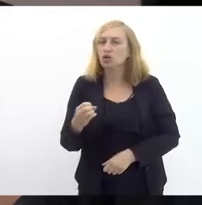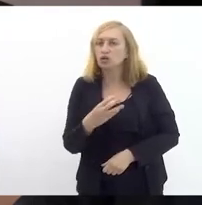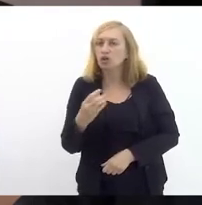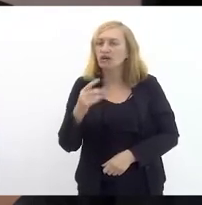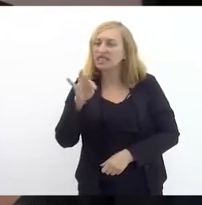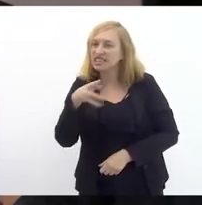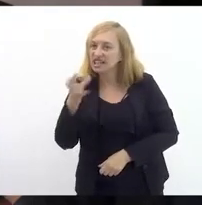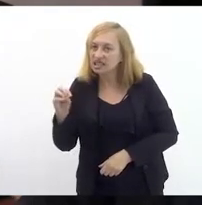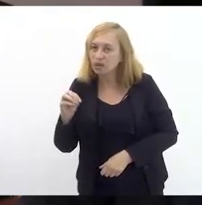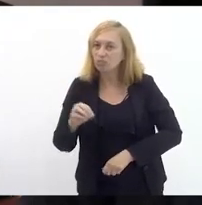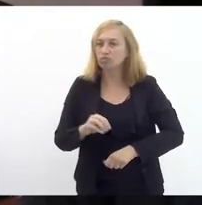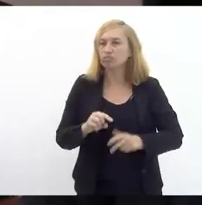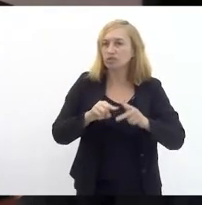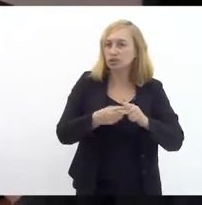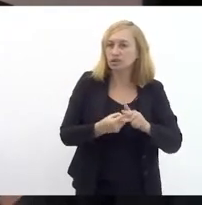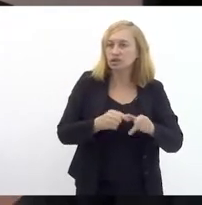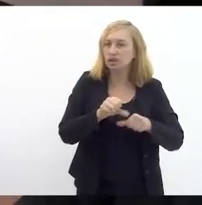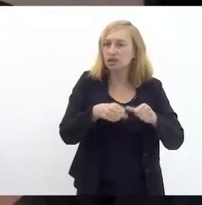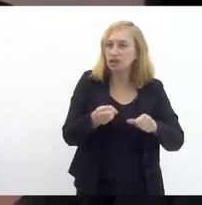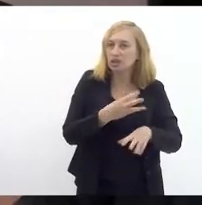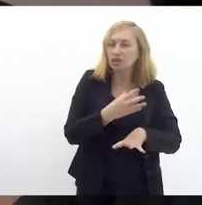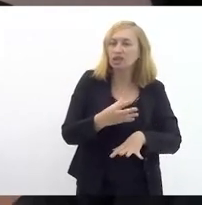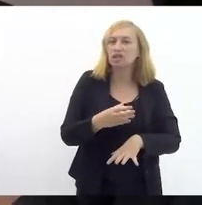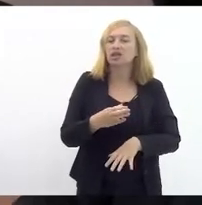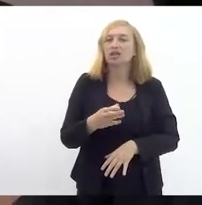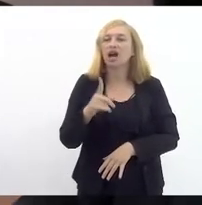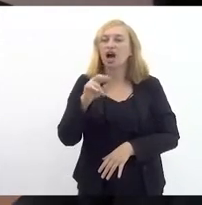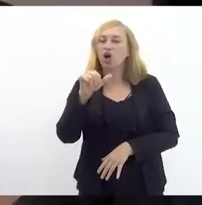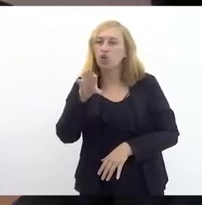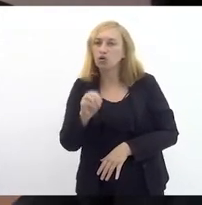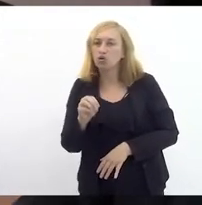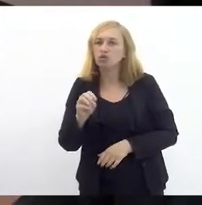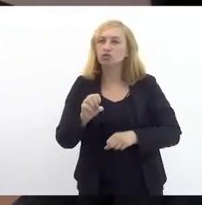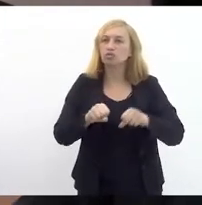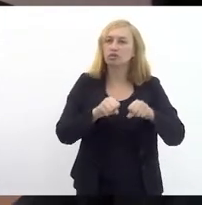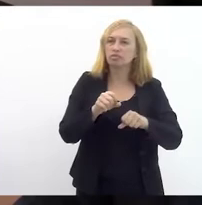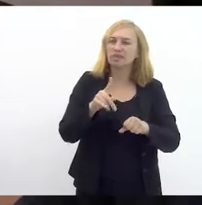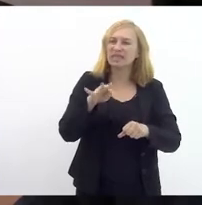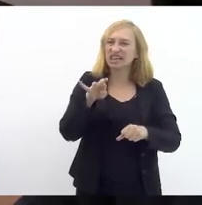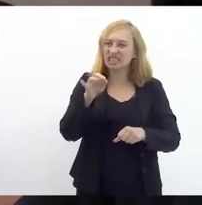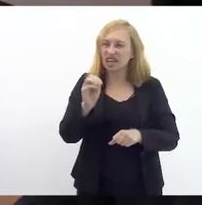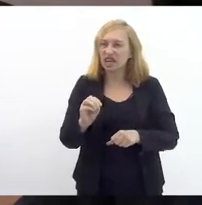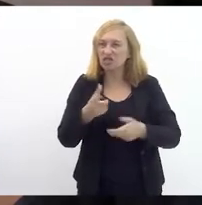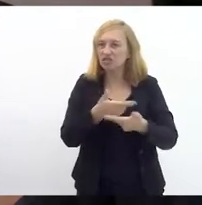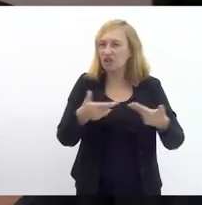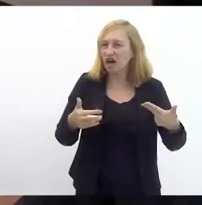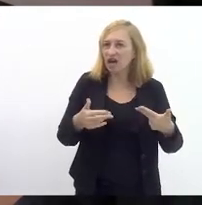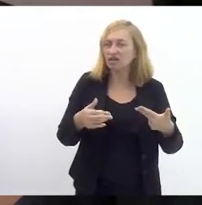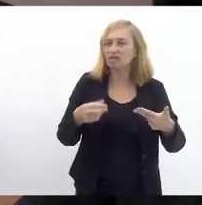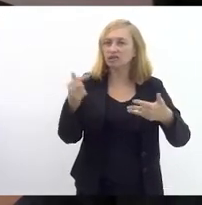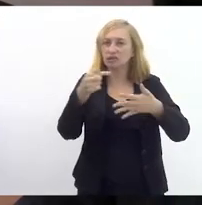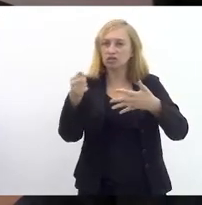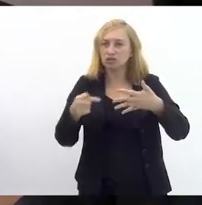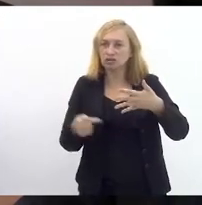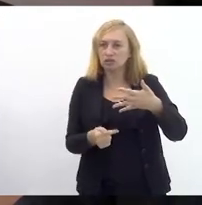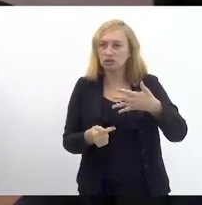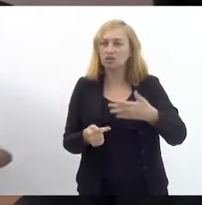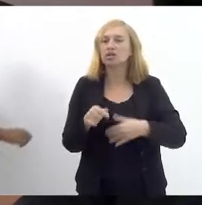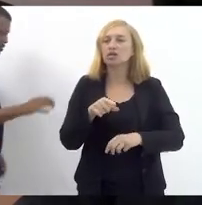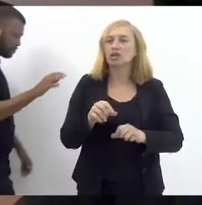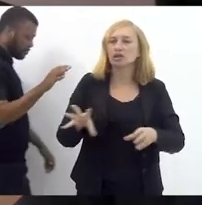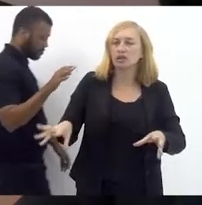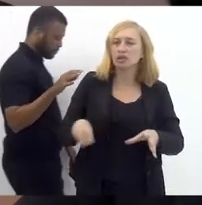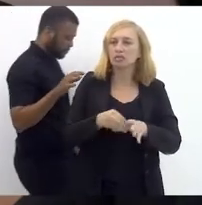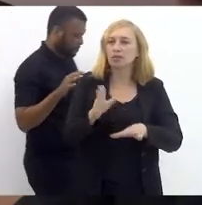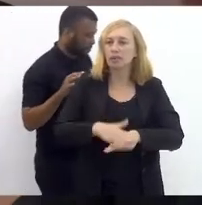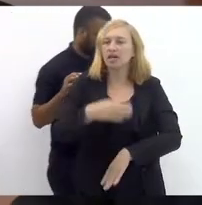estações, reforma de áudio das estações, bicicletário. Então, tem vários itens aqui que compõem